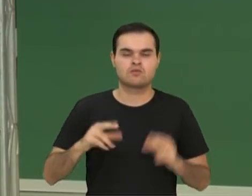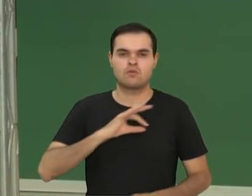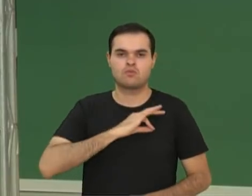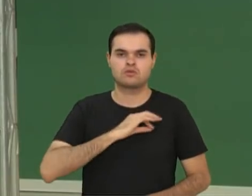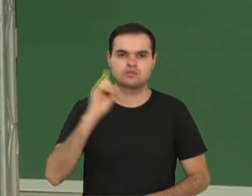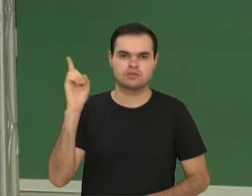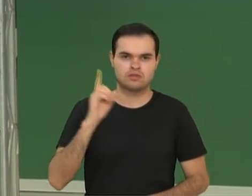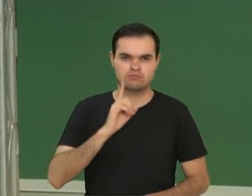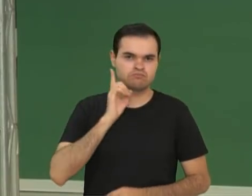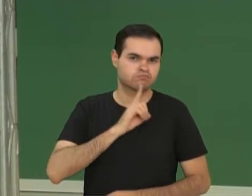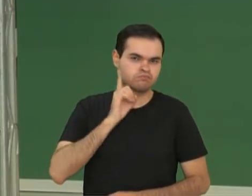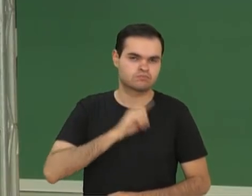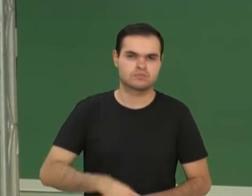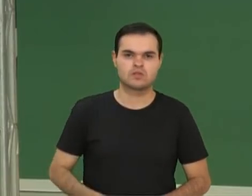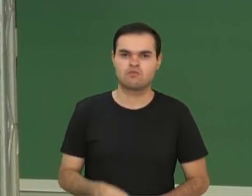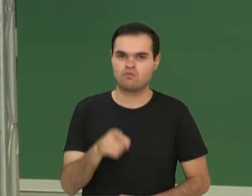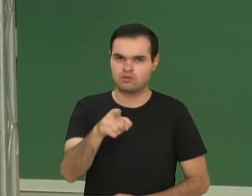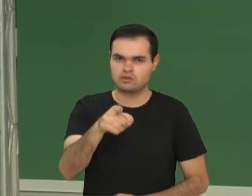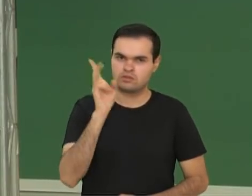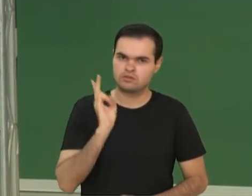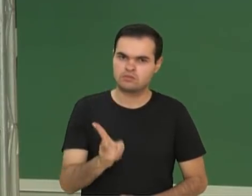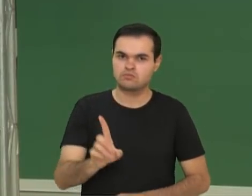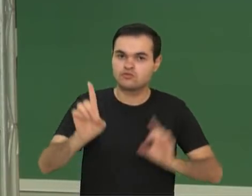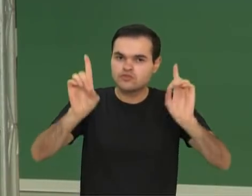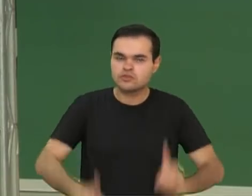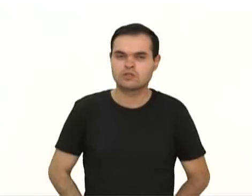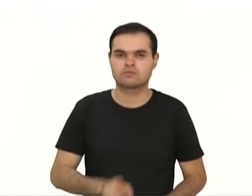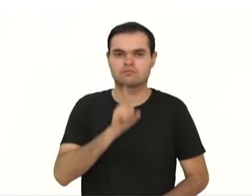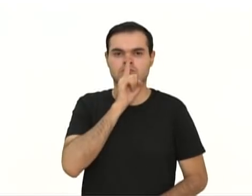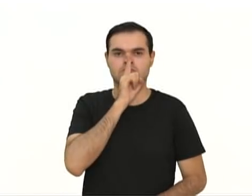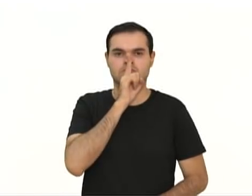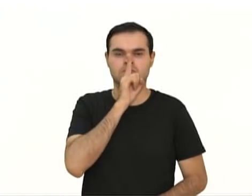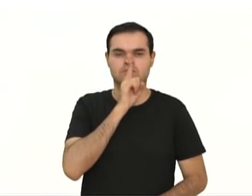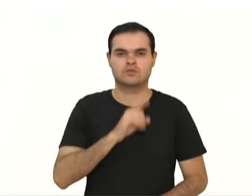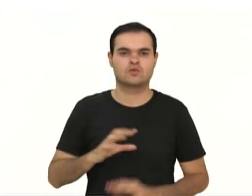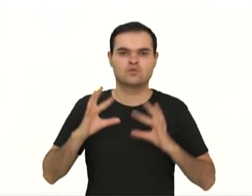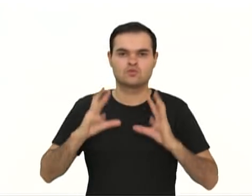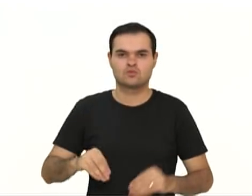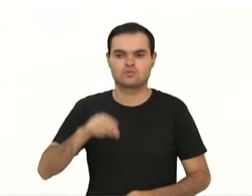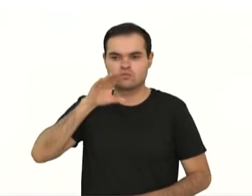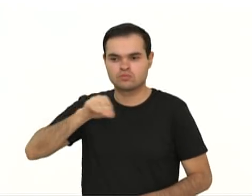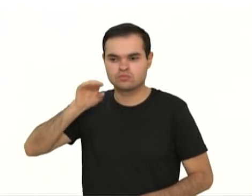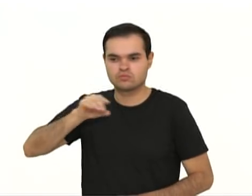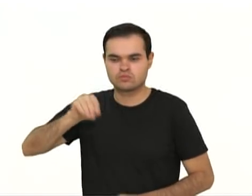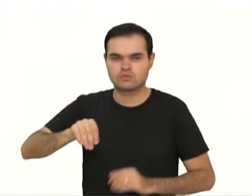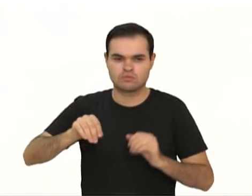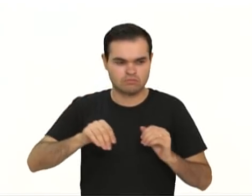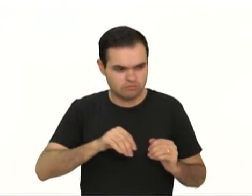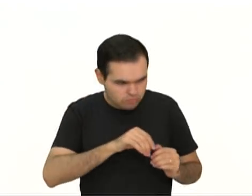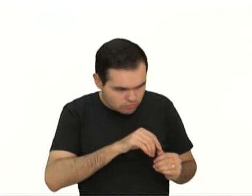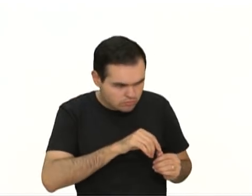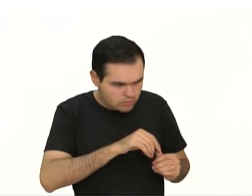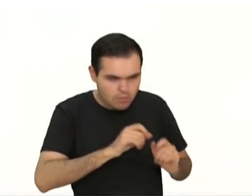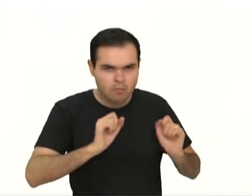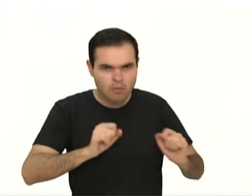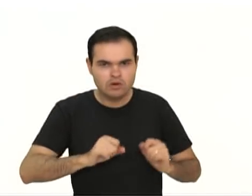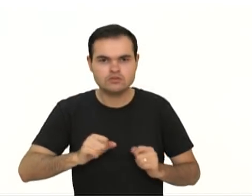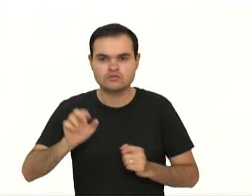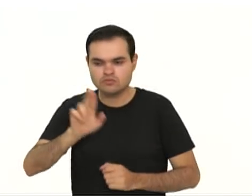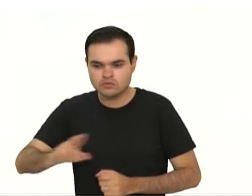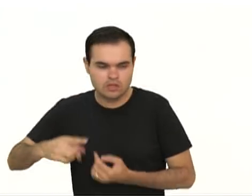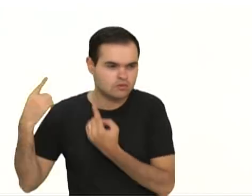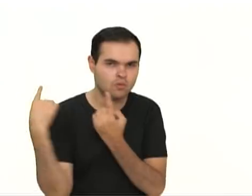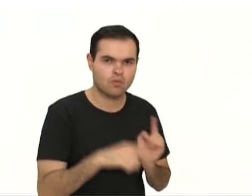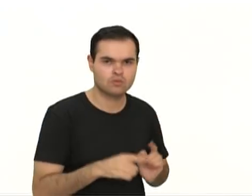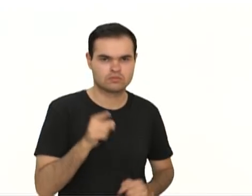Unidos, você sempre tem o direito de permanecer calado. Tudo o que disser poderá ser usado contra você. As